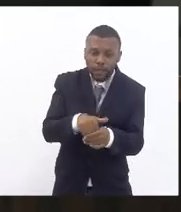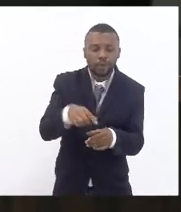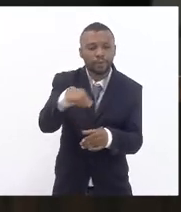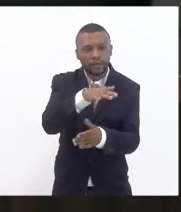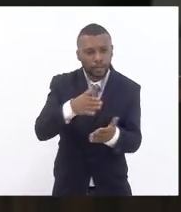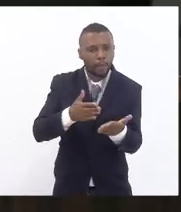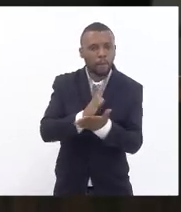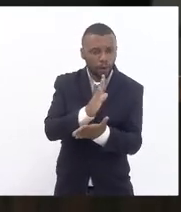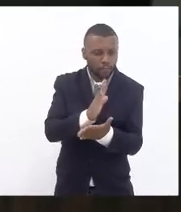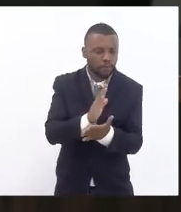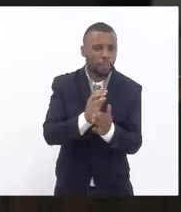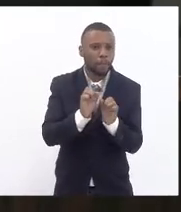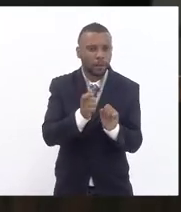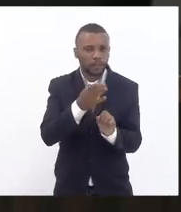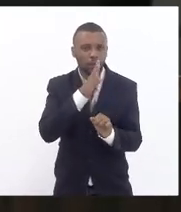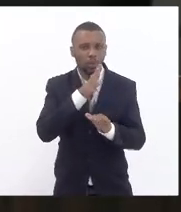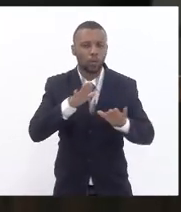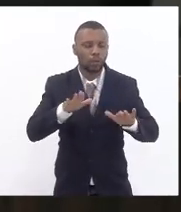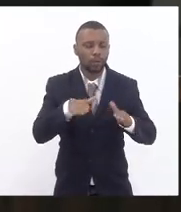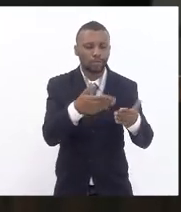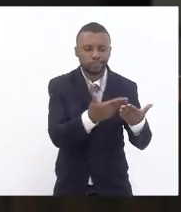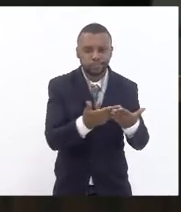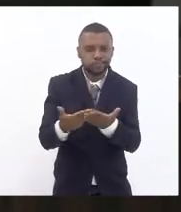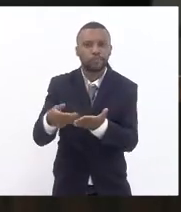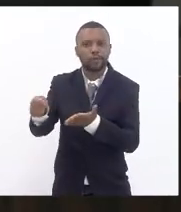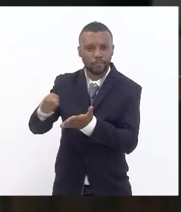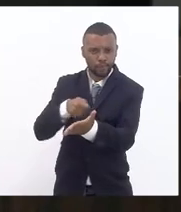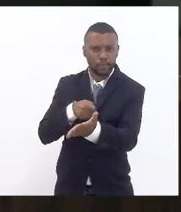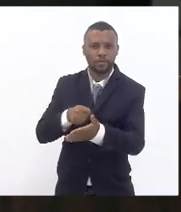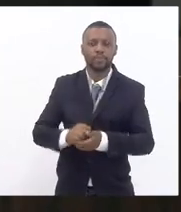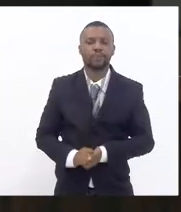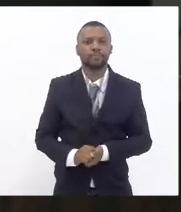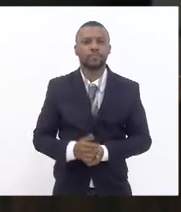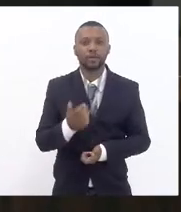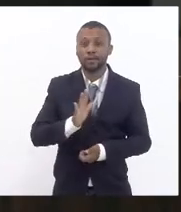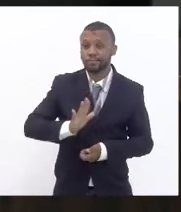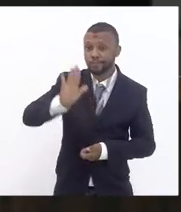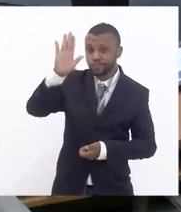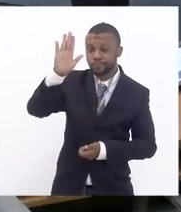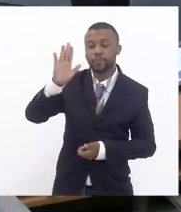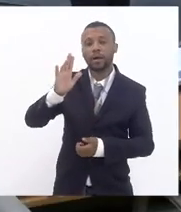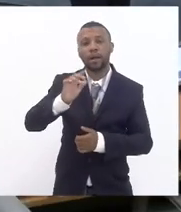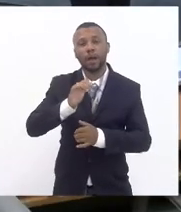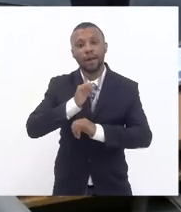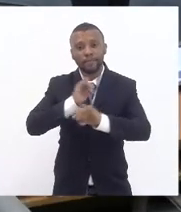estão. Aprova a promulgação. Abstenção, Fábio Silva.